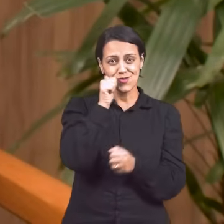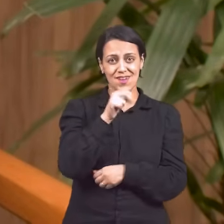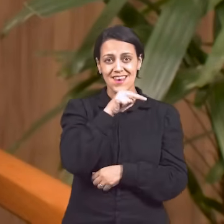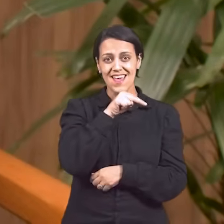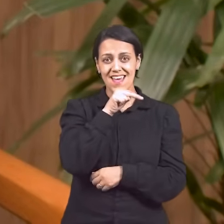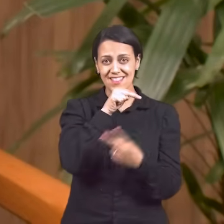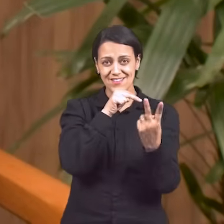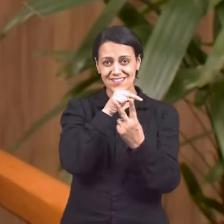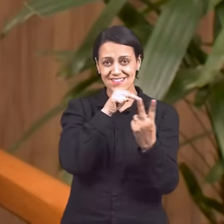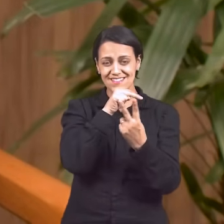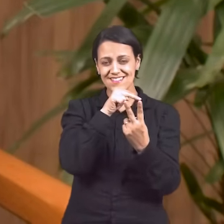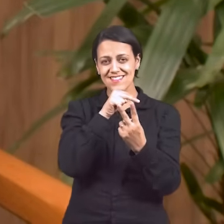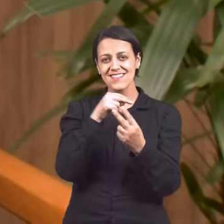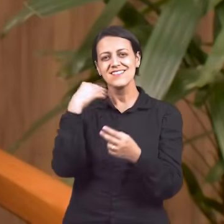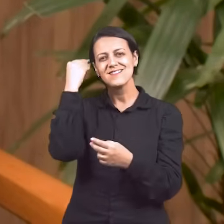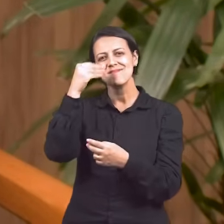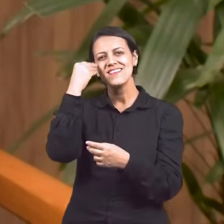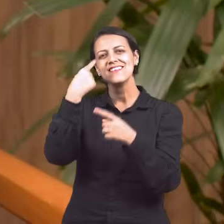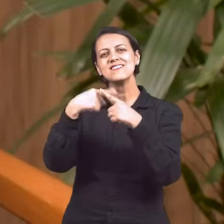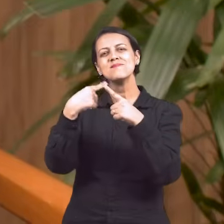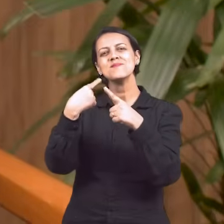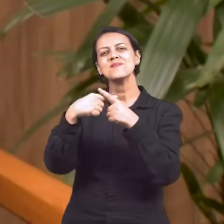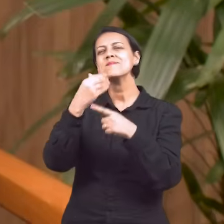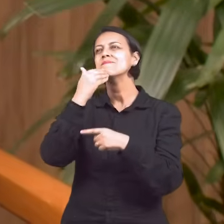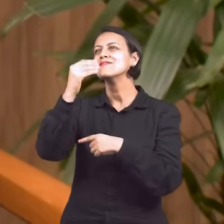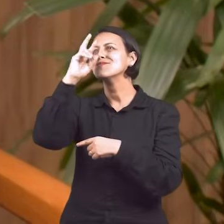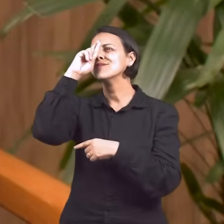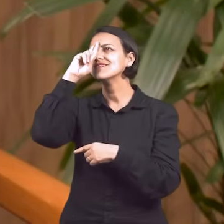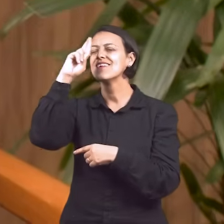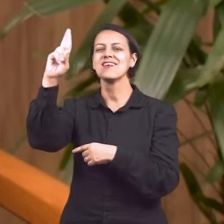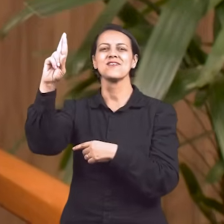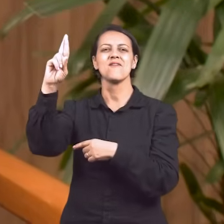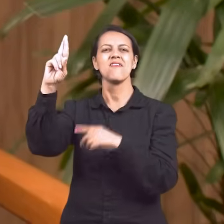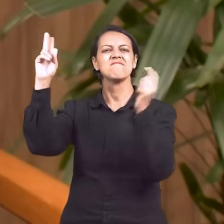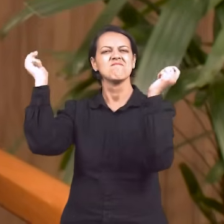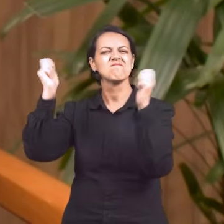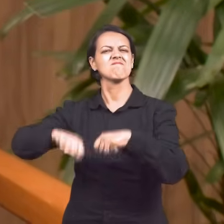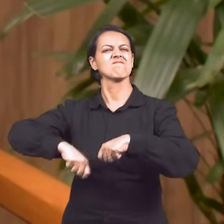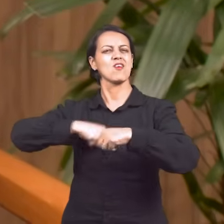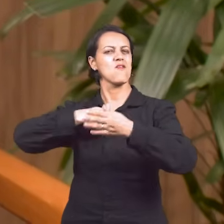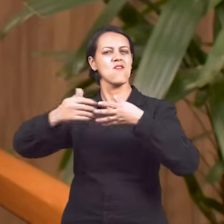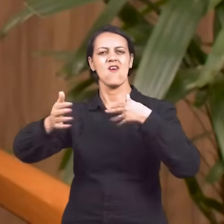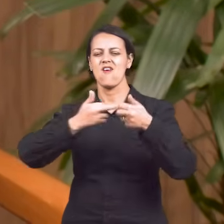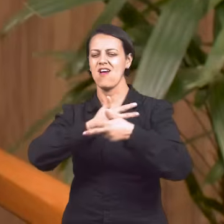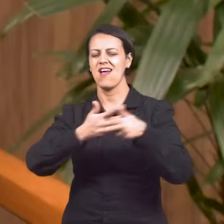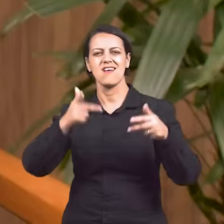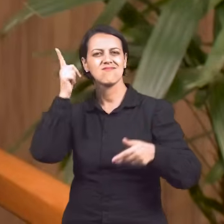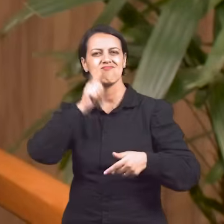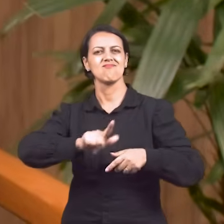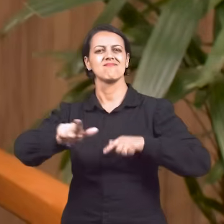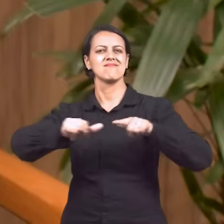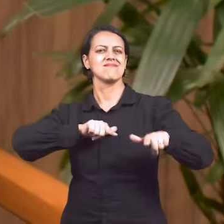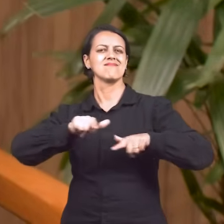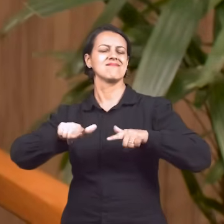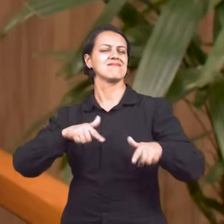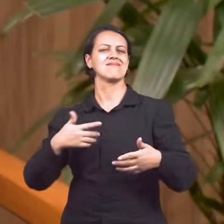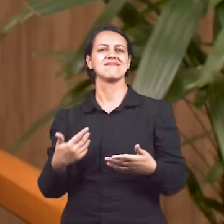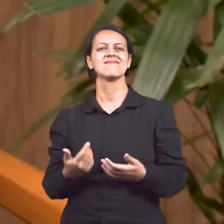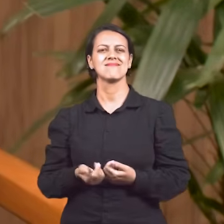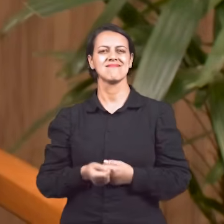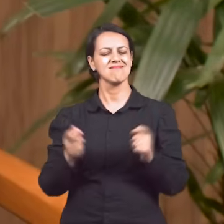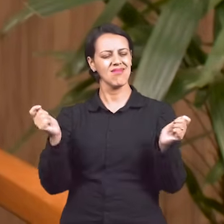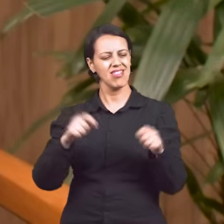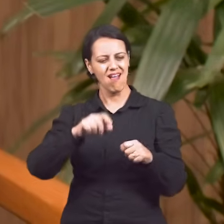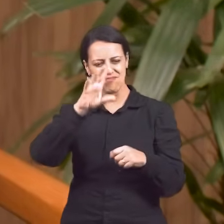alguma outra pessoa que seja influente, né? Mas você e sua neta tiveram a experiência porque